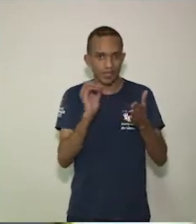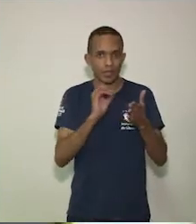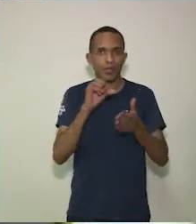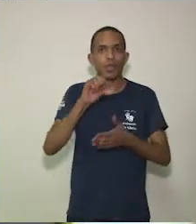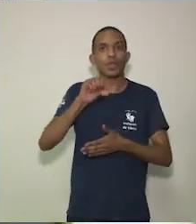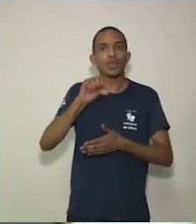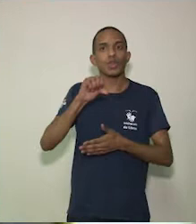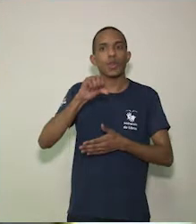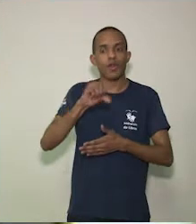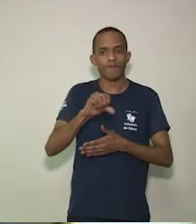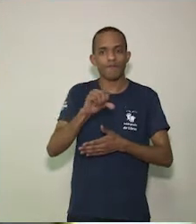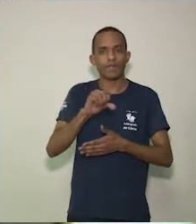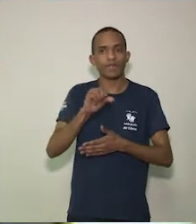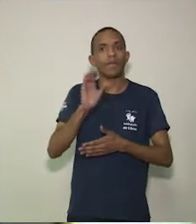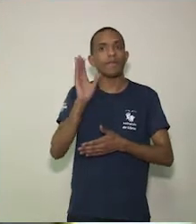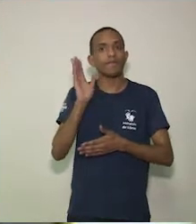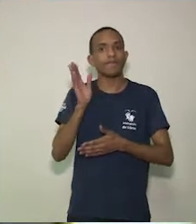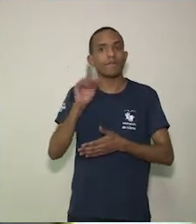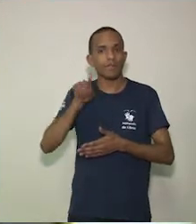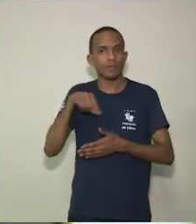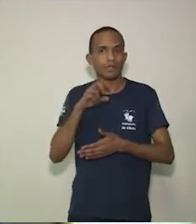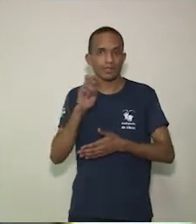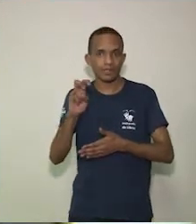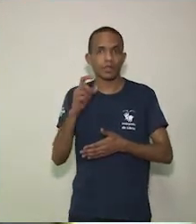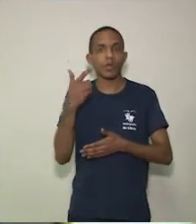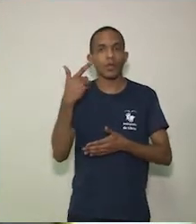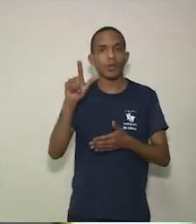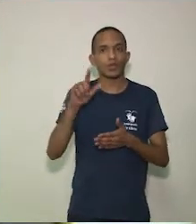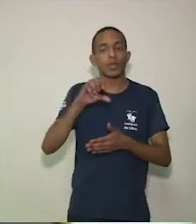9,5%, na fase 1 foi de